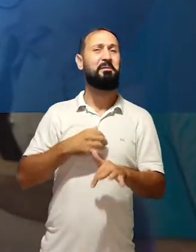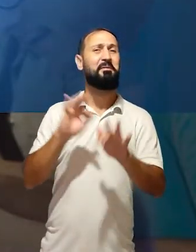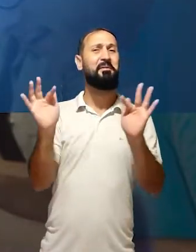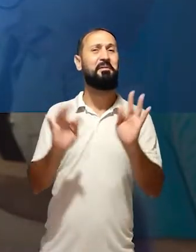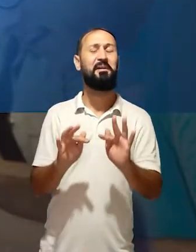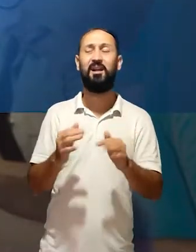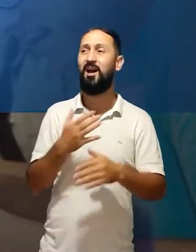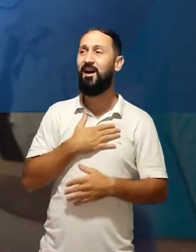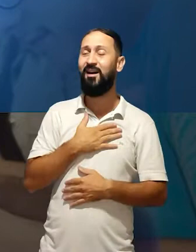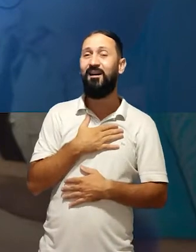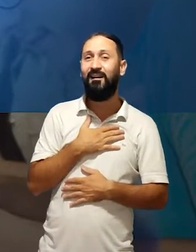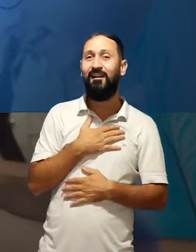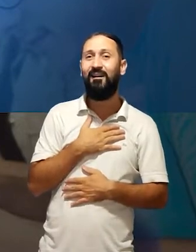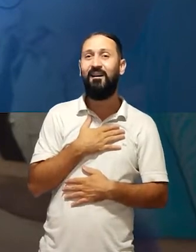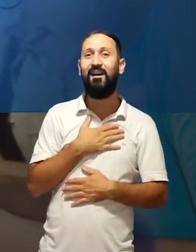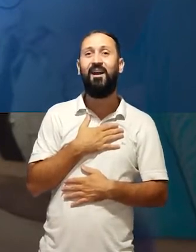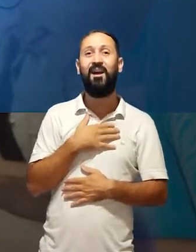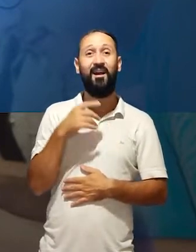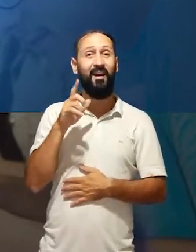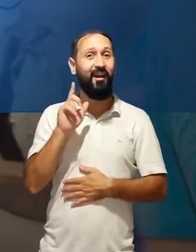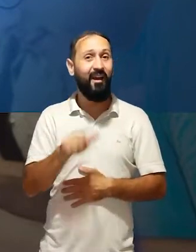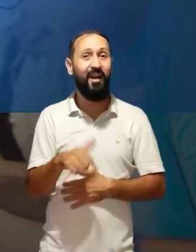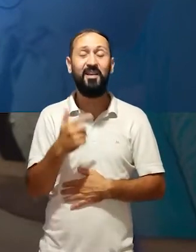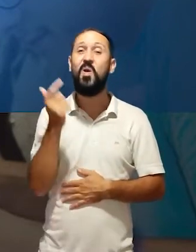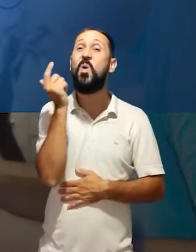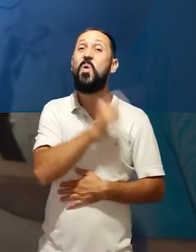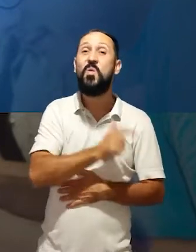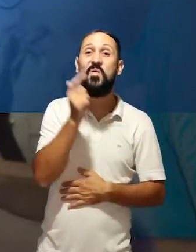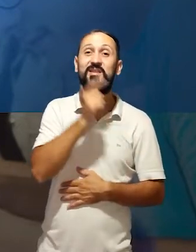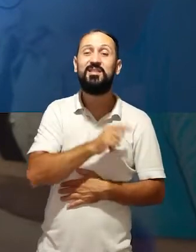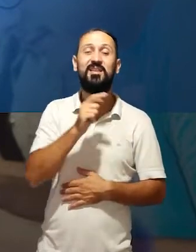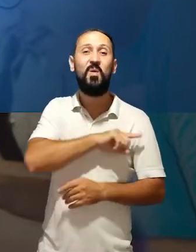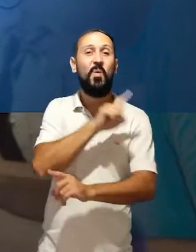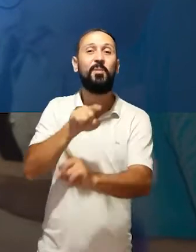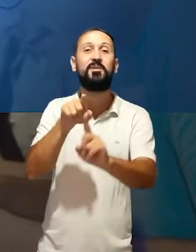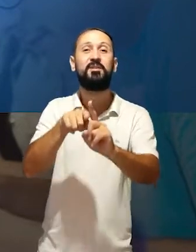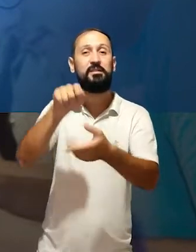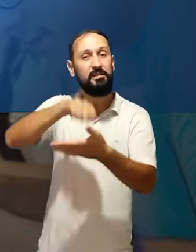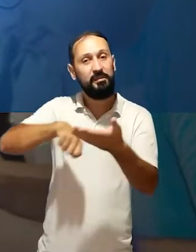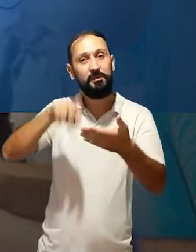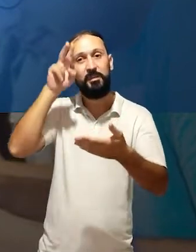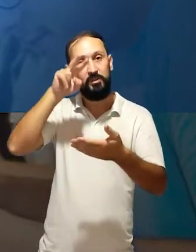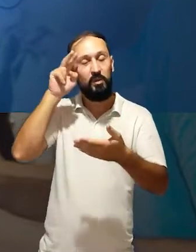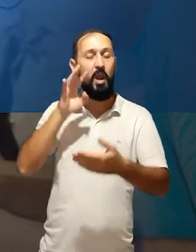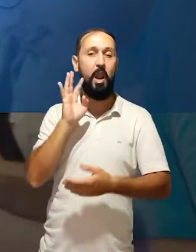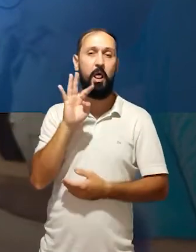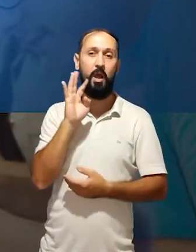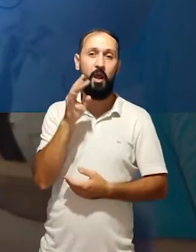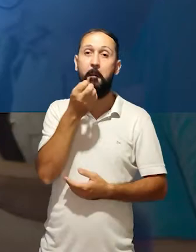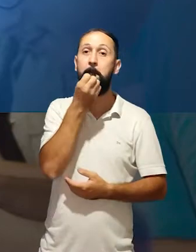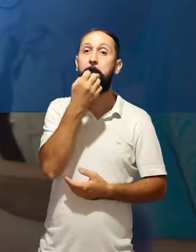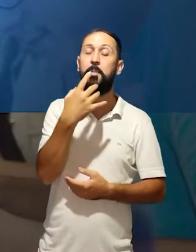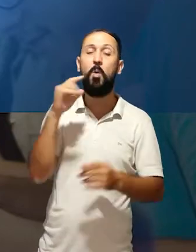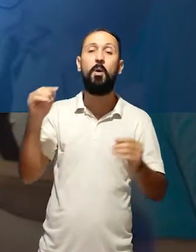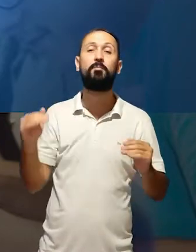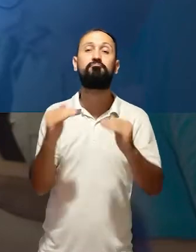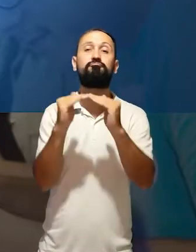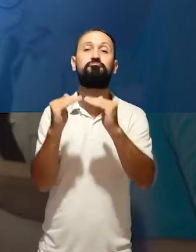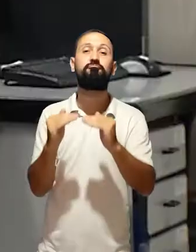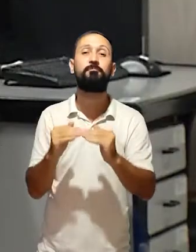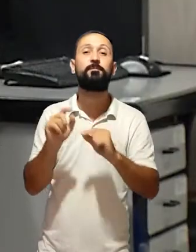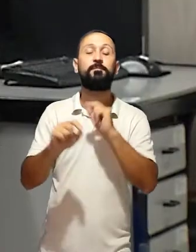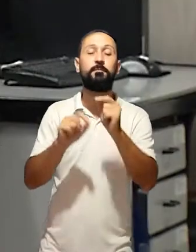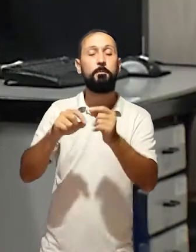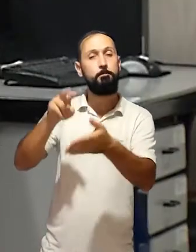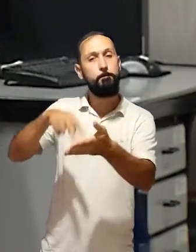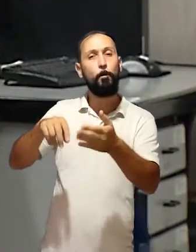me deixou tão feliz que eu falei, cara, significa que eu consegui o meu objetivo, né? Escrever uma história legal, boa,